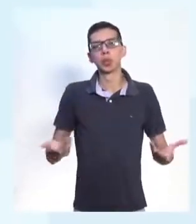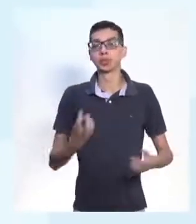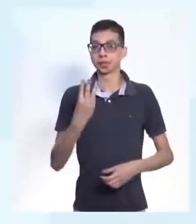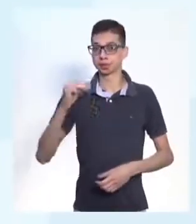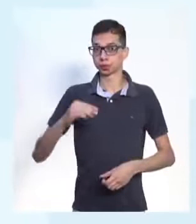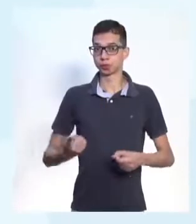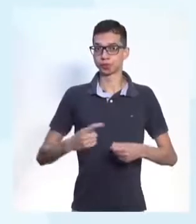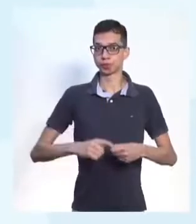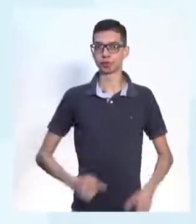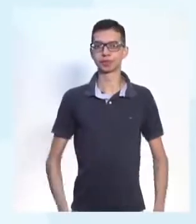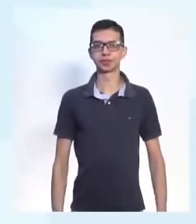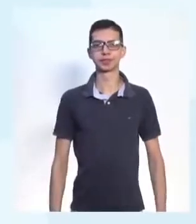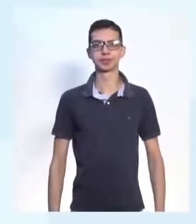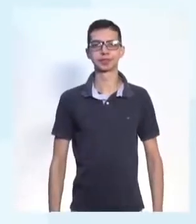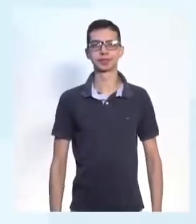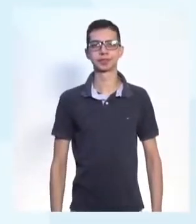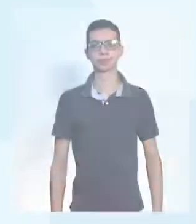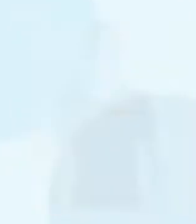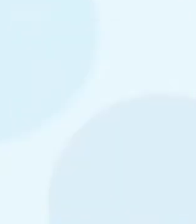já retorna.